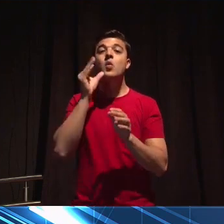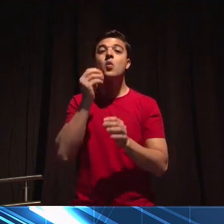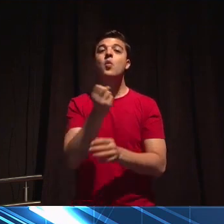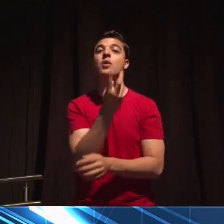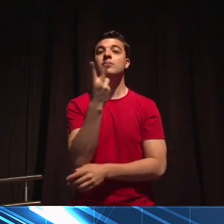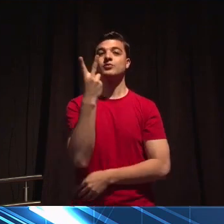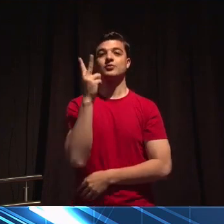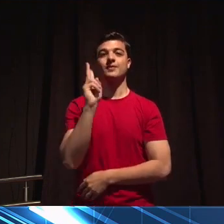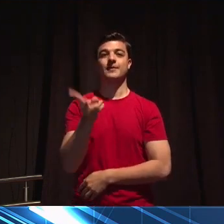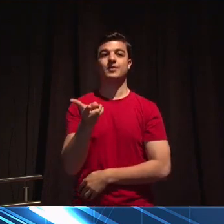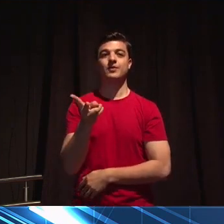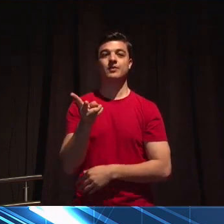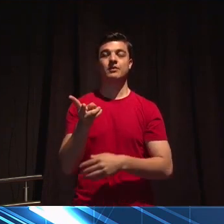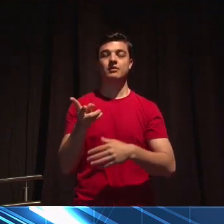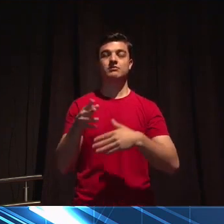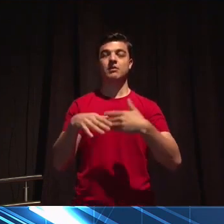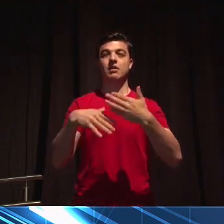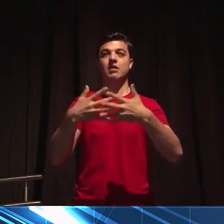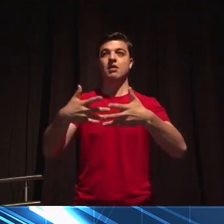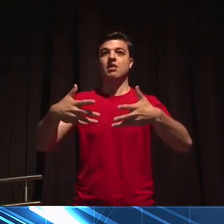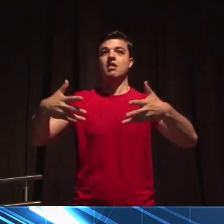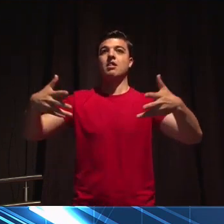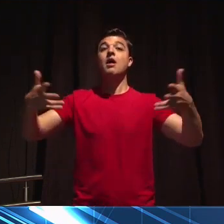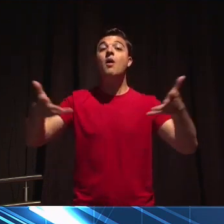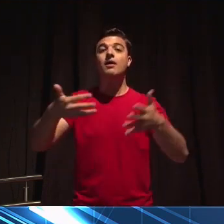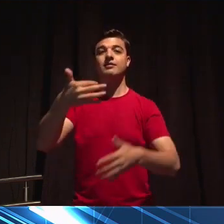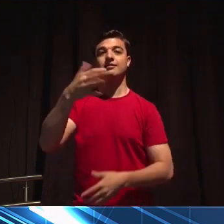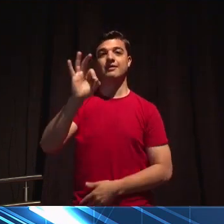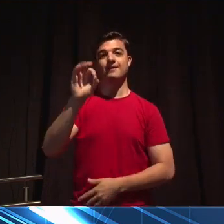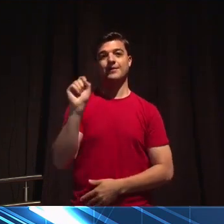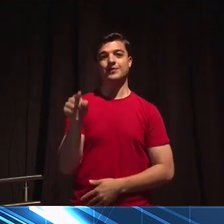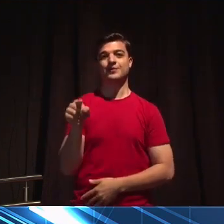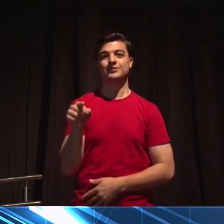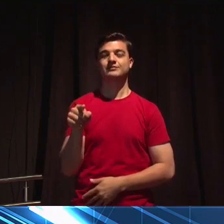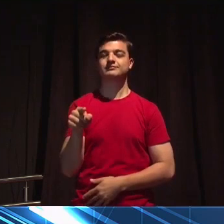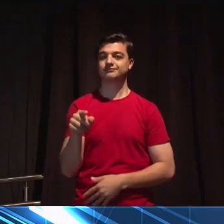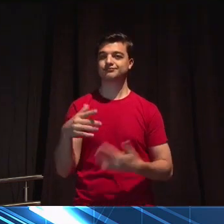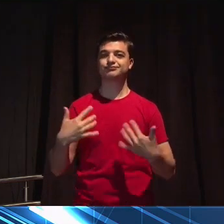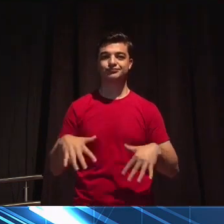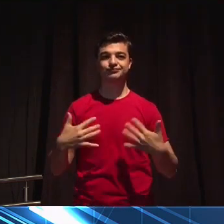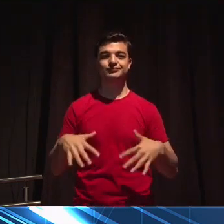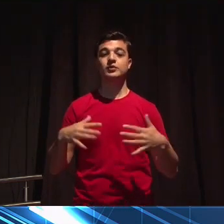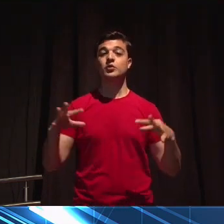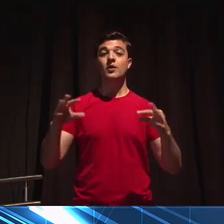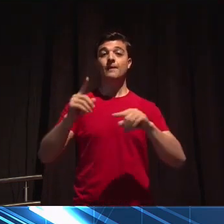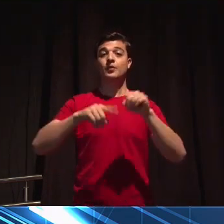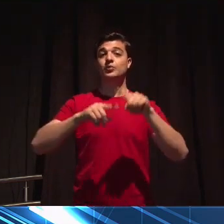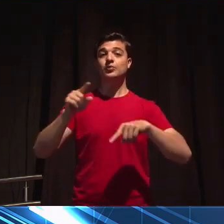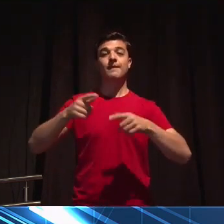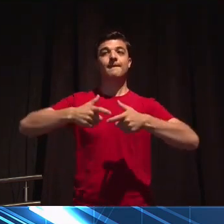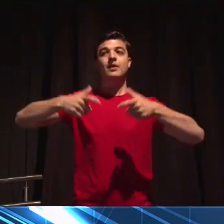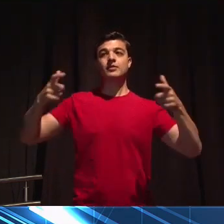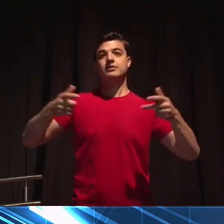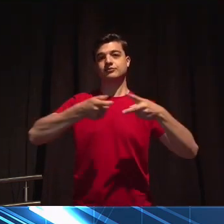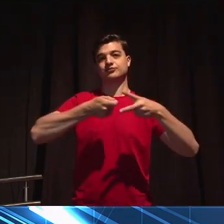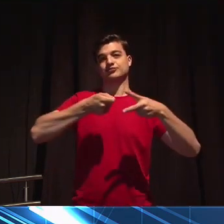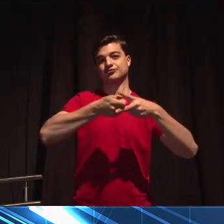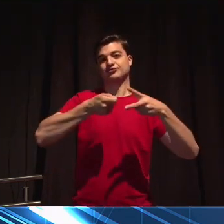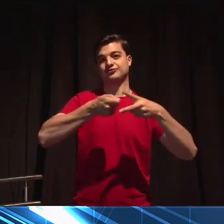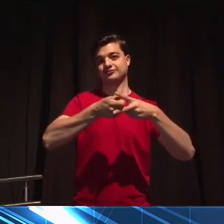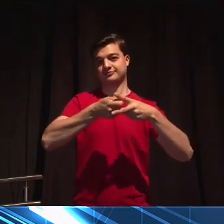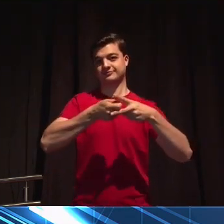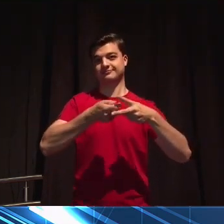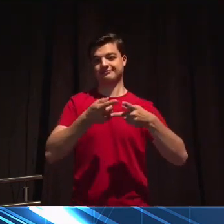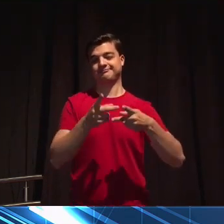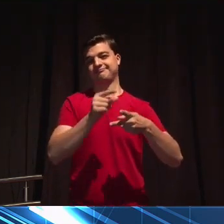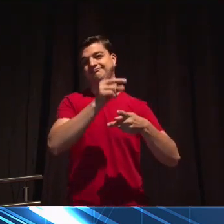assim, o quanto eles conseguiram crescer. E os produtos, a maioria deles são Java, porque são mais antigos, né? Tu vê o Jira mesmo, sei lá